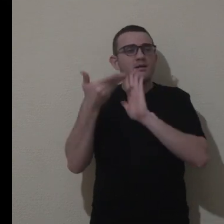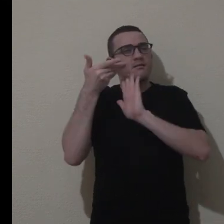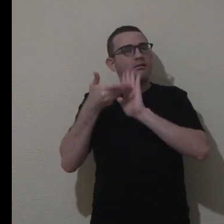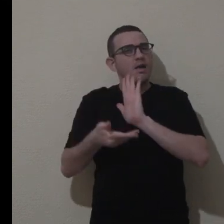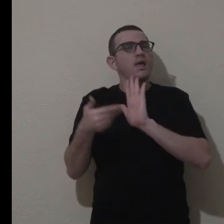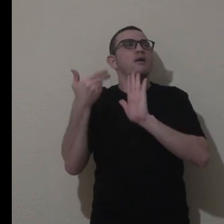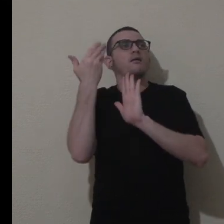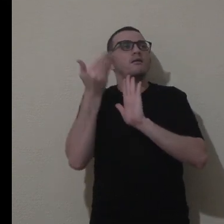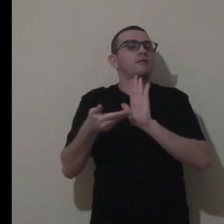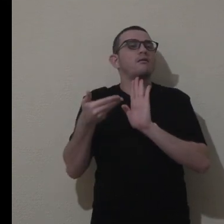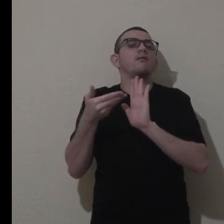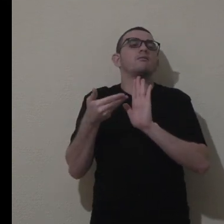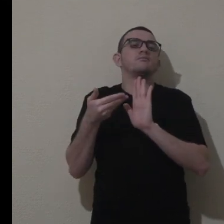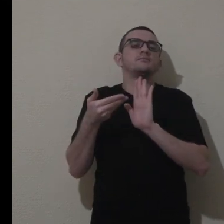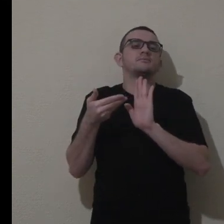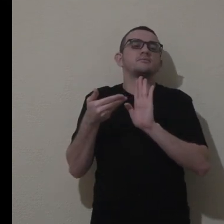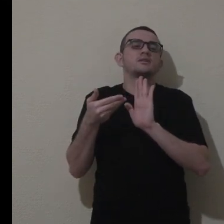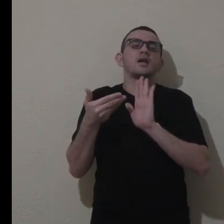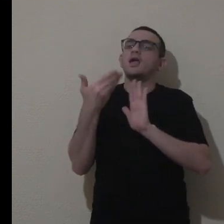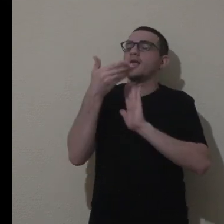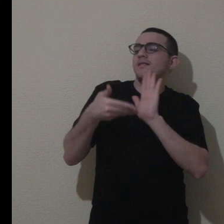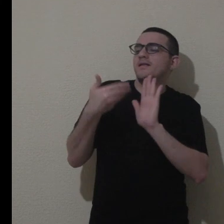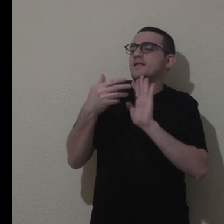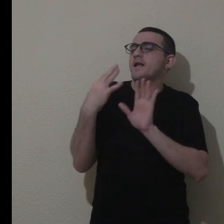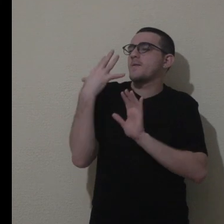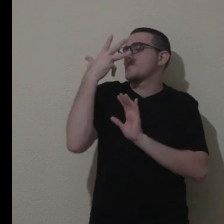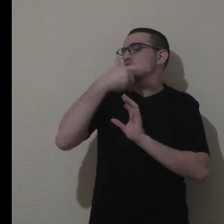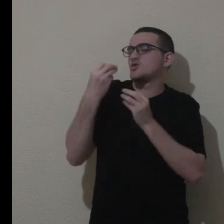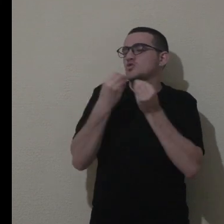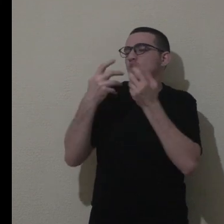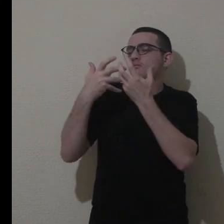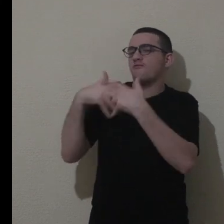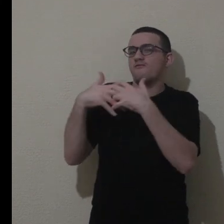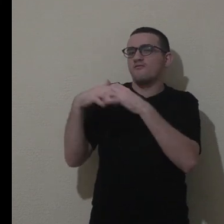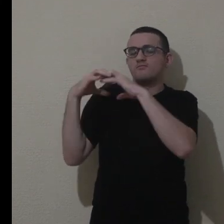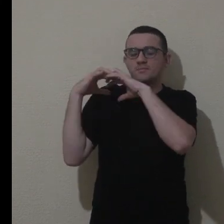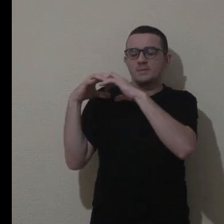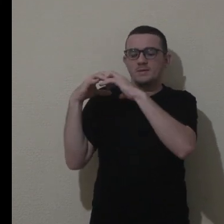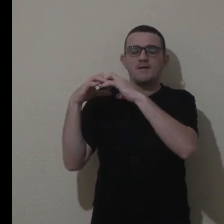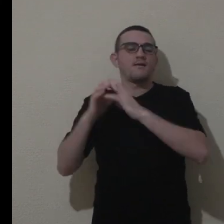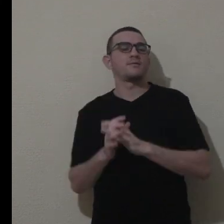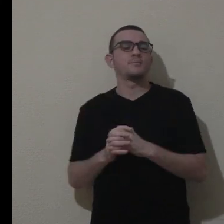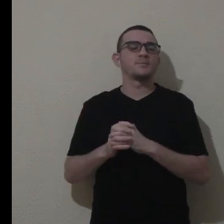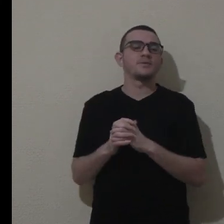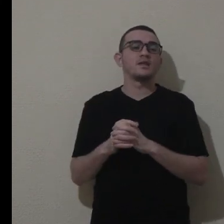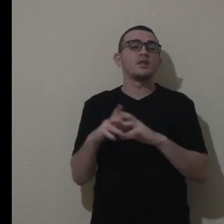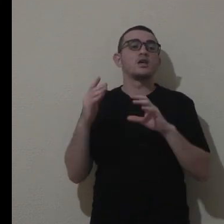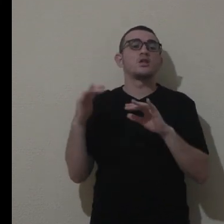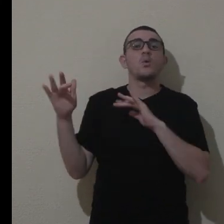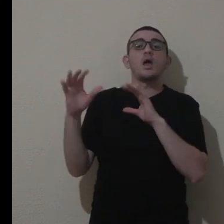E aqui um modelo, né, bonitinho de como funciona o cérebro, né? Então